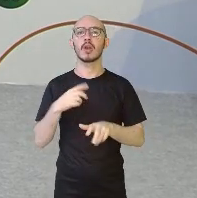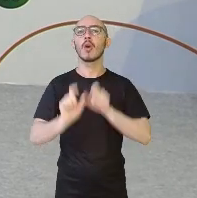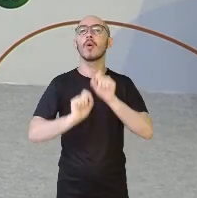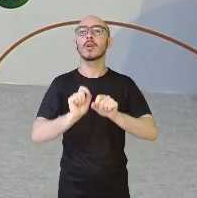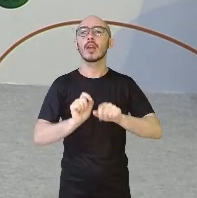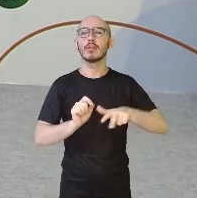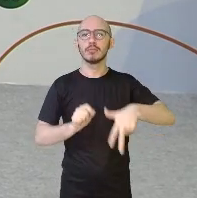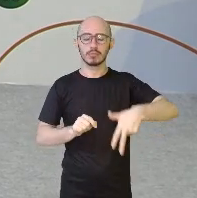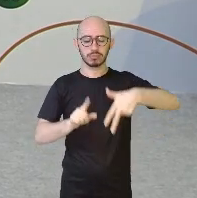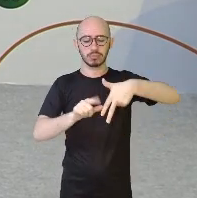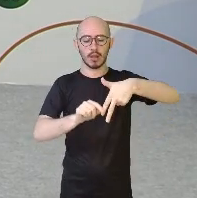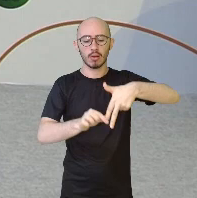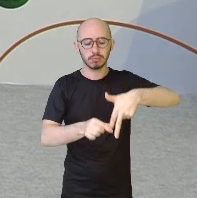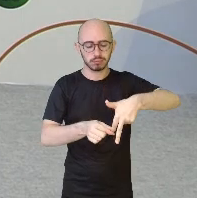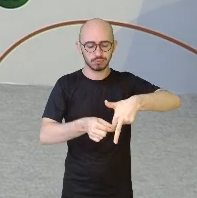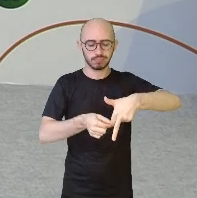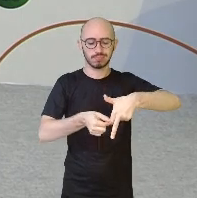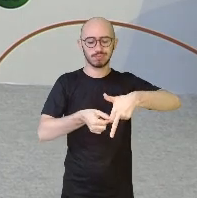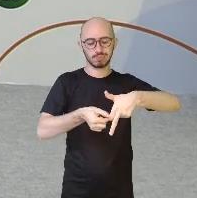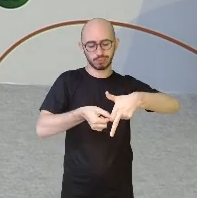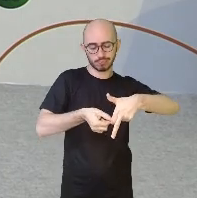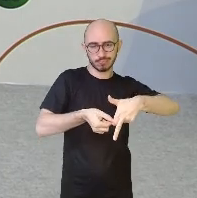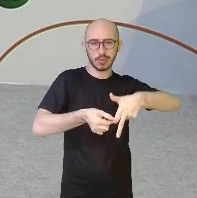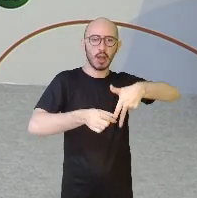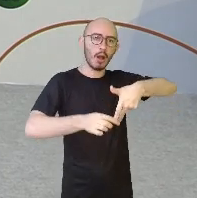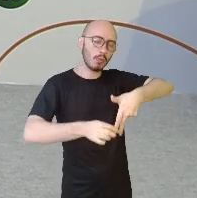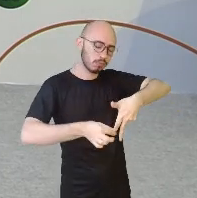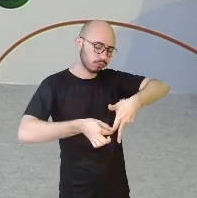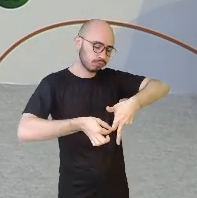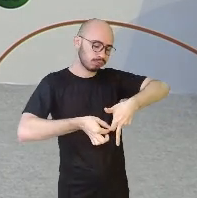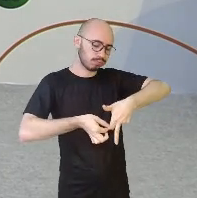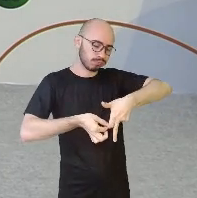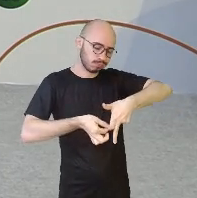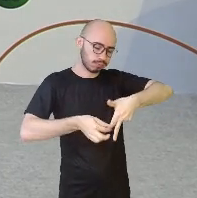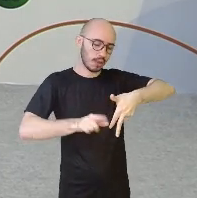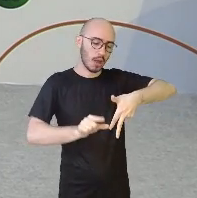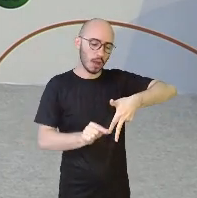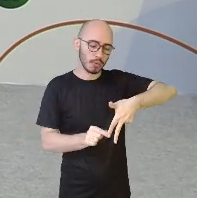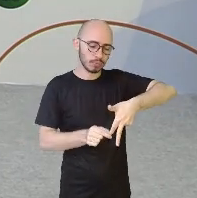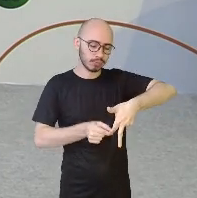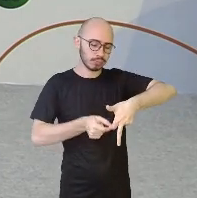trás, vai junto comigo, levanta, vamos embora, vai ser legal, vai ser bom. Ó,